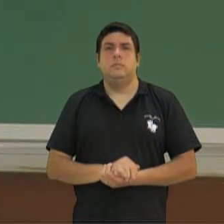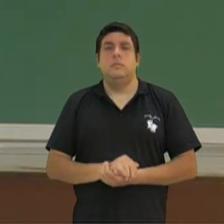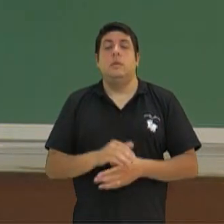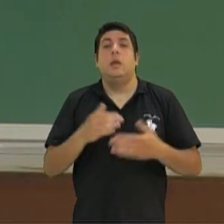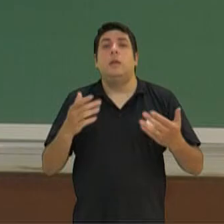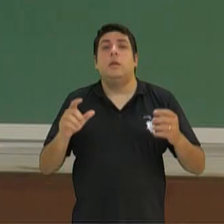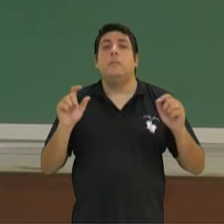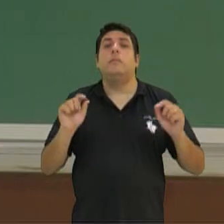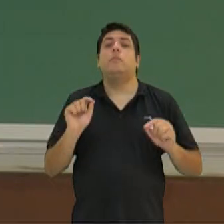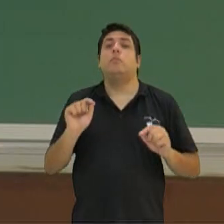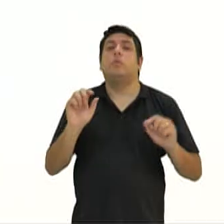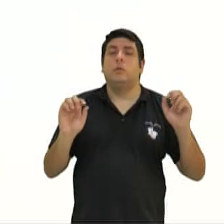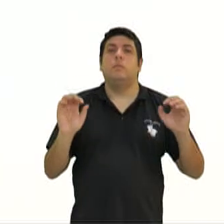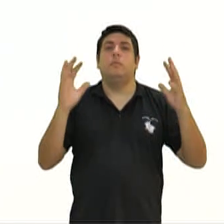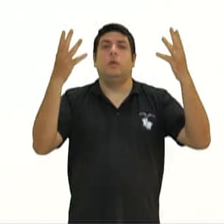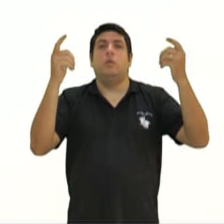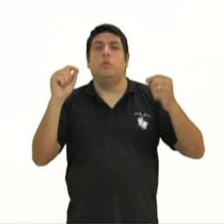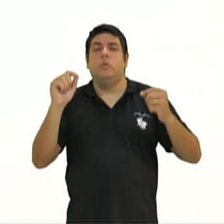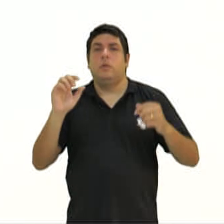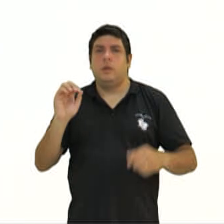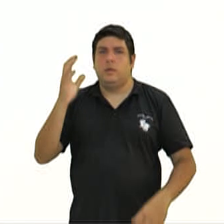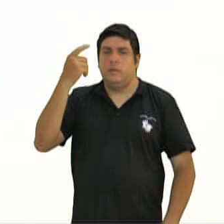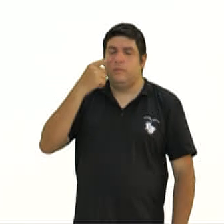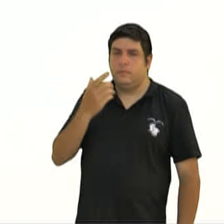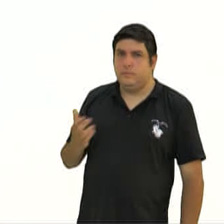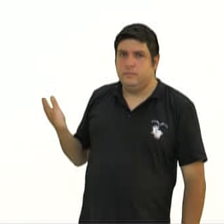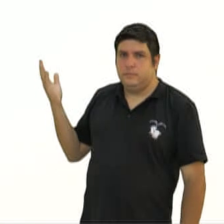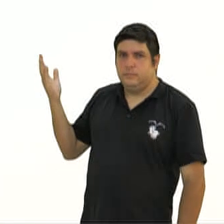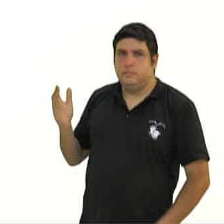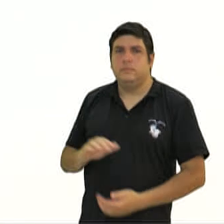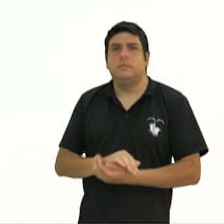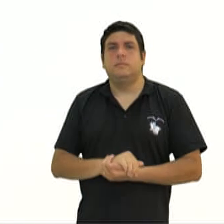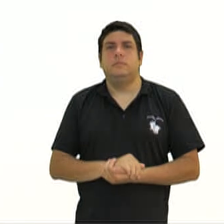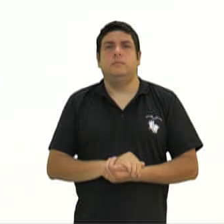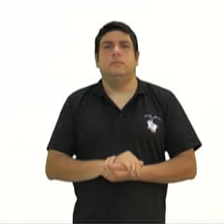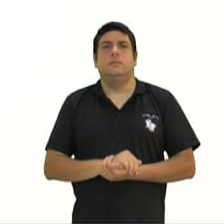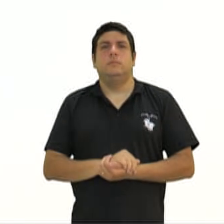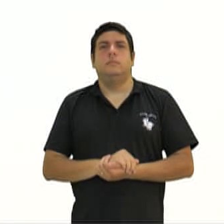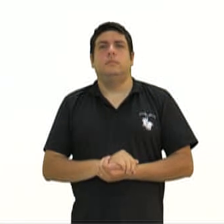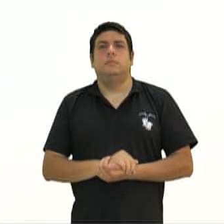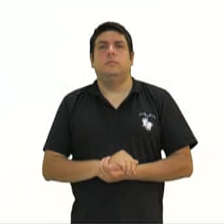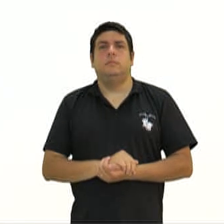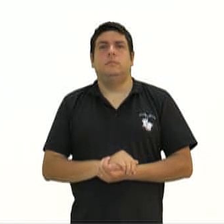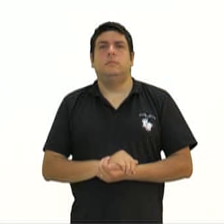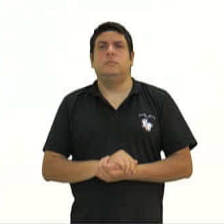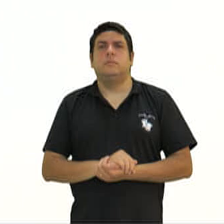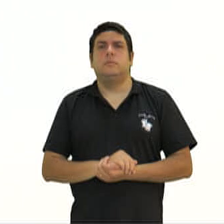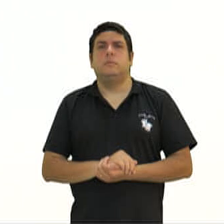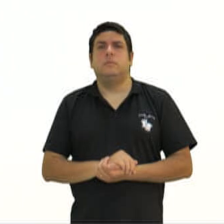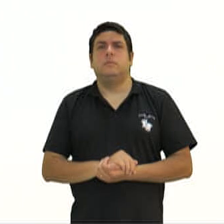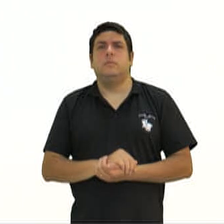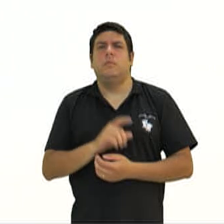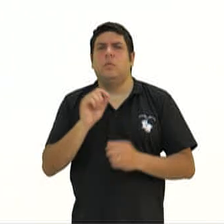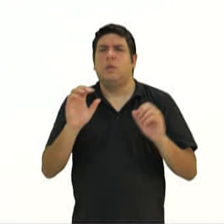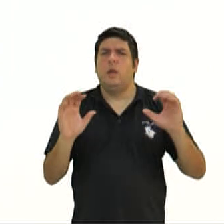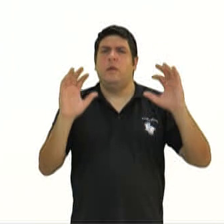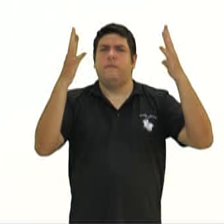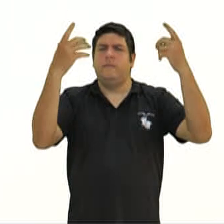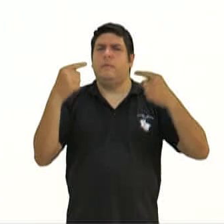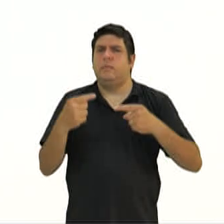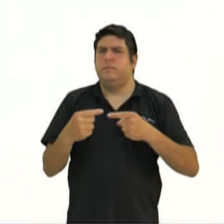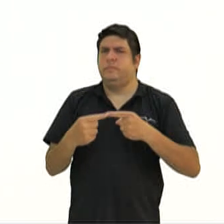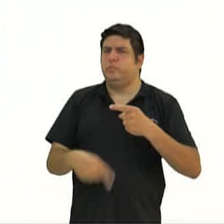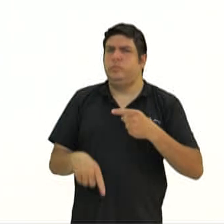eles celebravam inicialmente? Esse festival aqui. What does this festival mean? O que este festival não